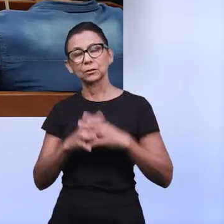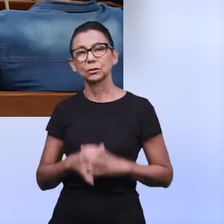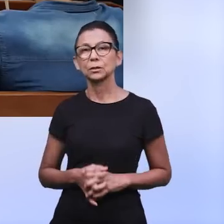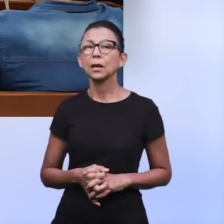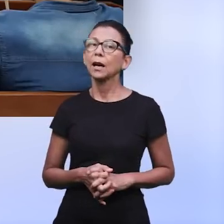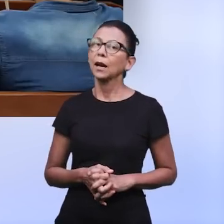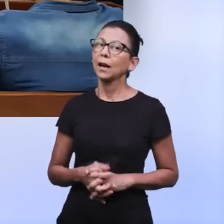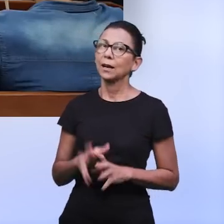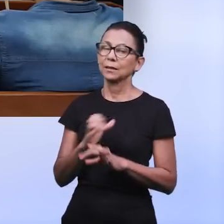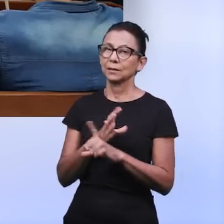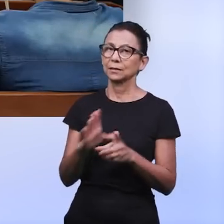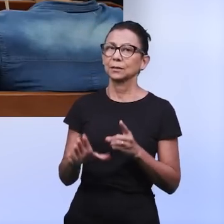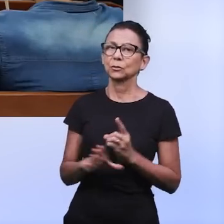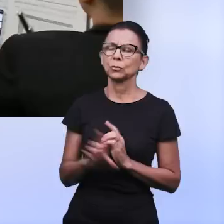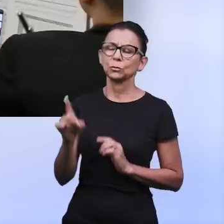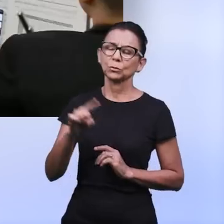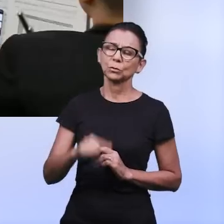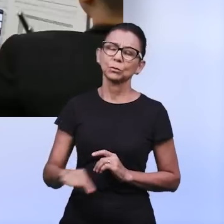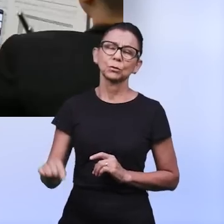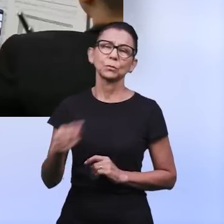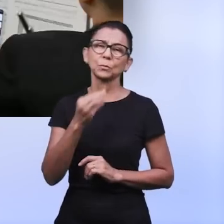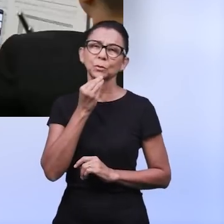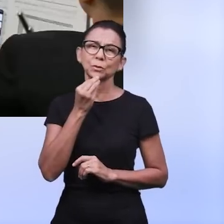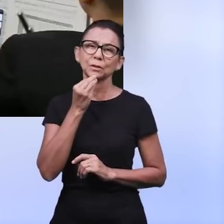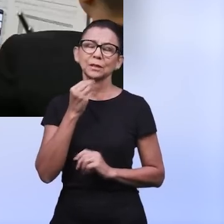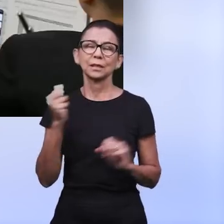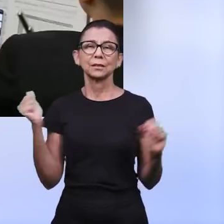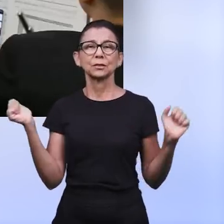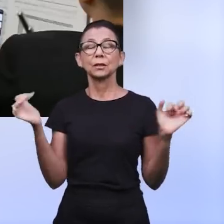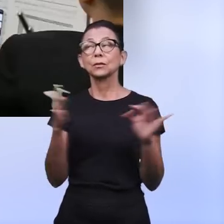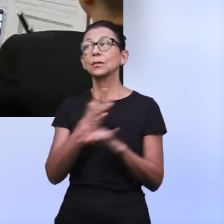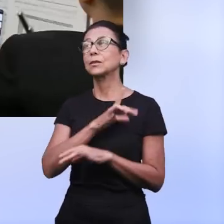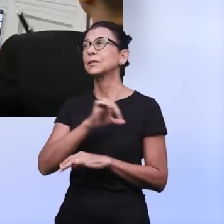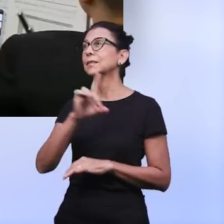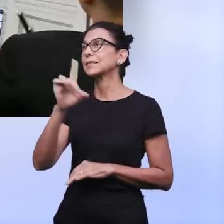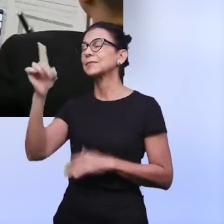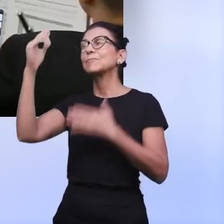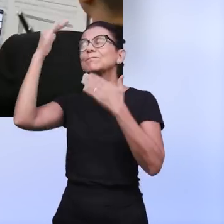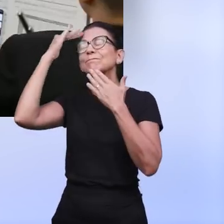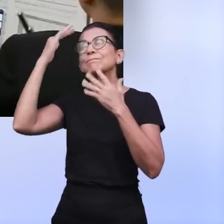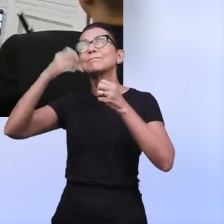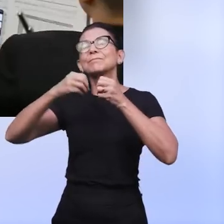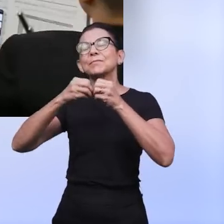irmãos tiveram a oportunidade de louvar e glorificar o nome do nosso Deus pelos muitos milagres que Ele tem operado no nosso